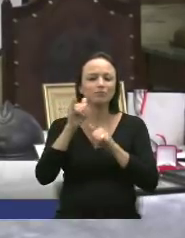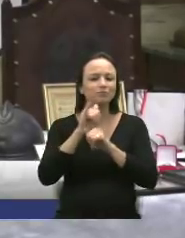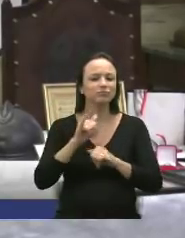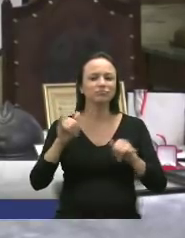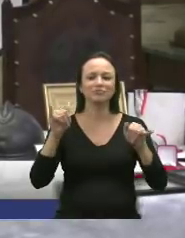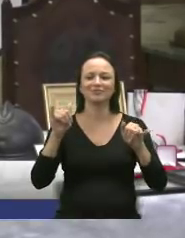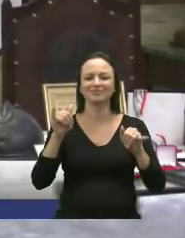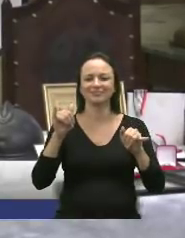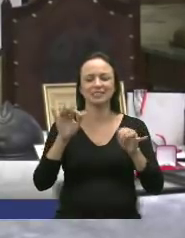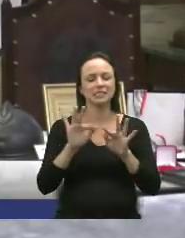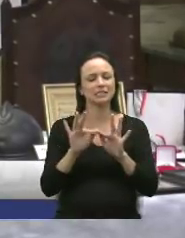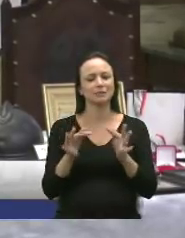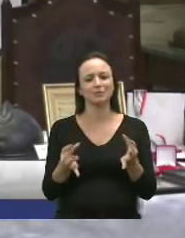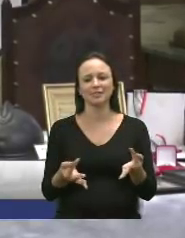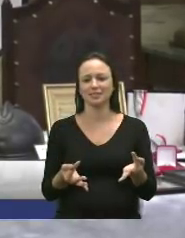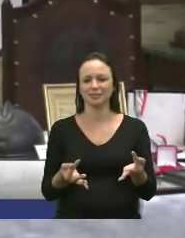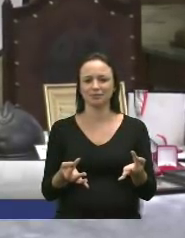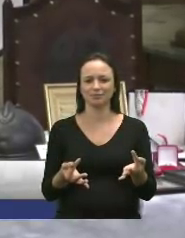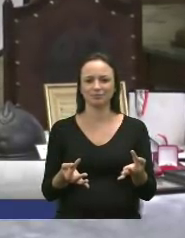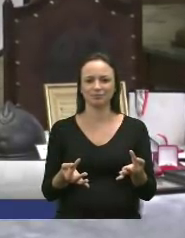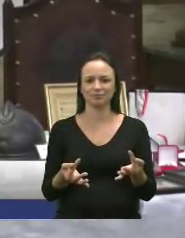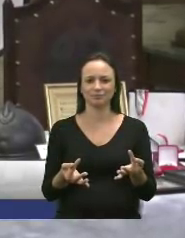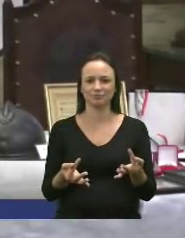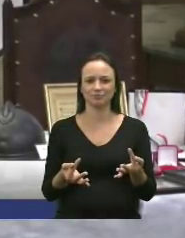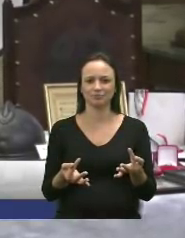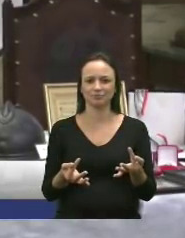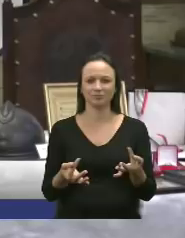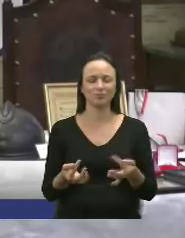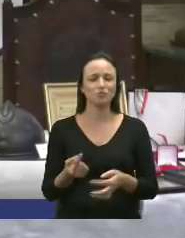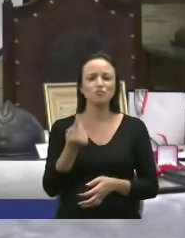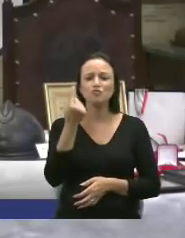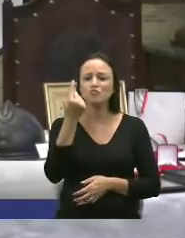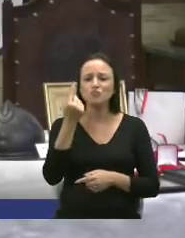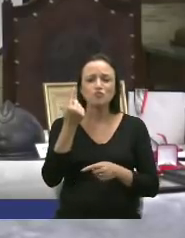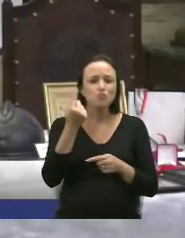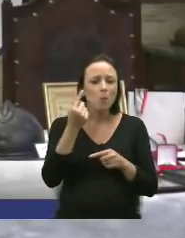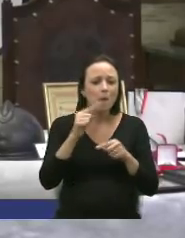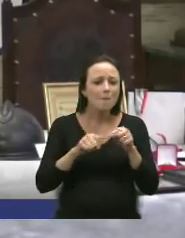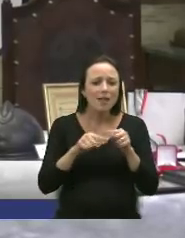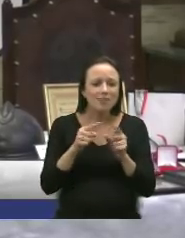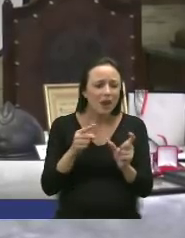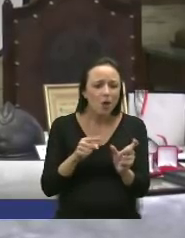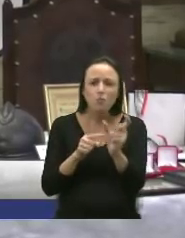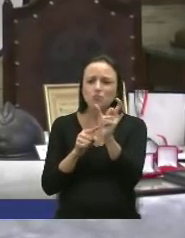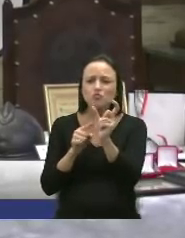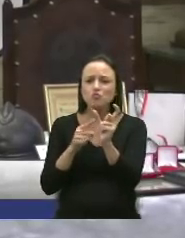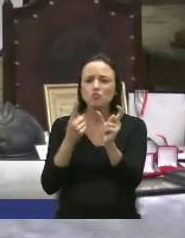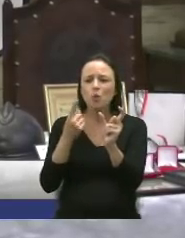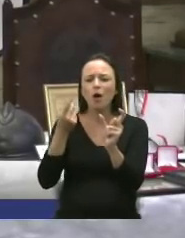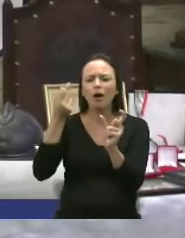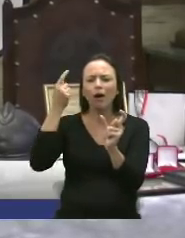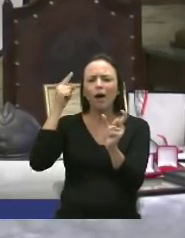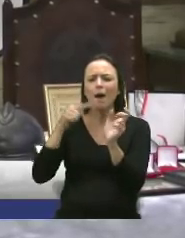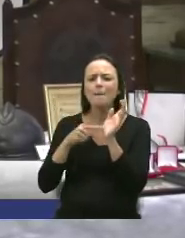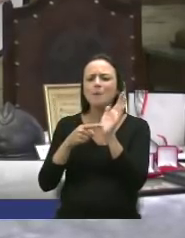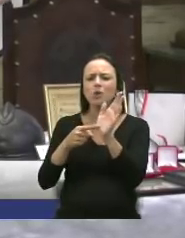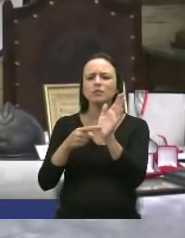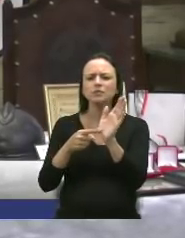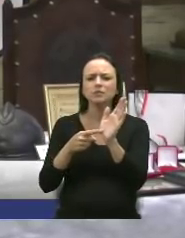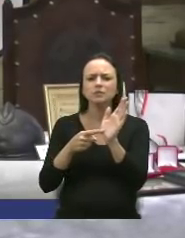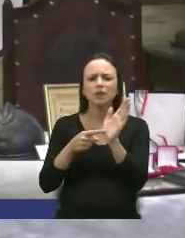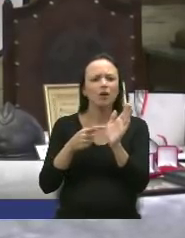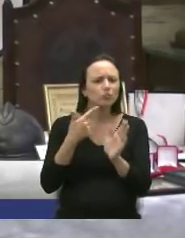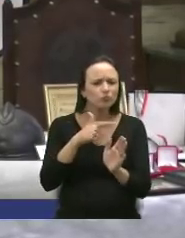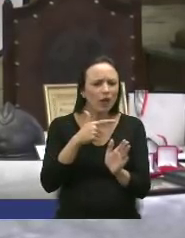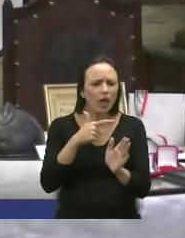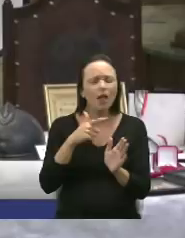simplicidade. Uma pecinha de acervo faz toda a diferença. E se não houver uma pecinha de acervo, vamos tentar